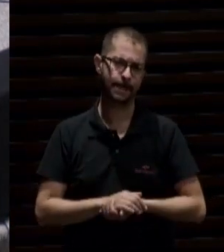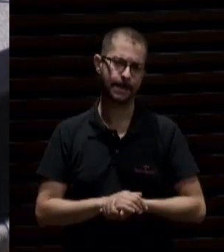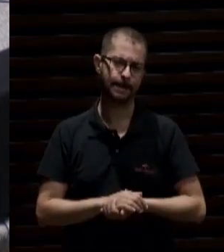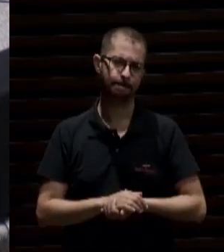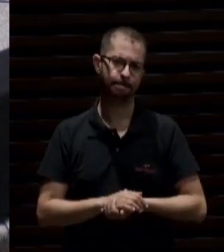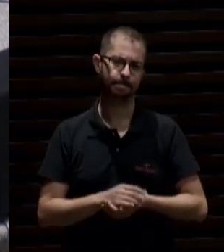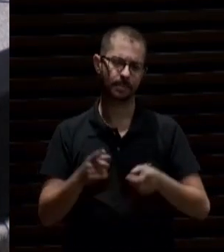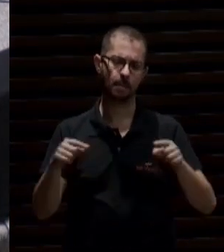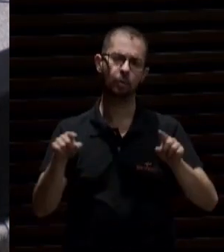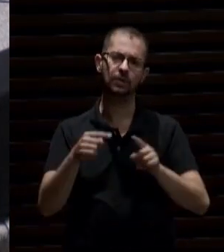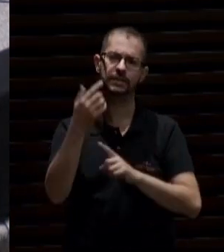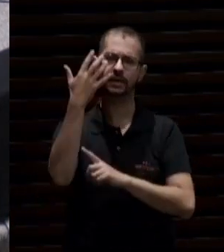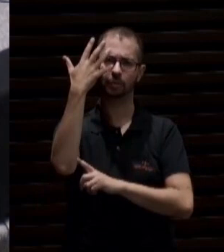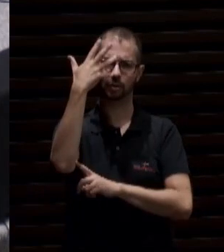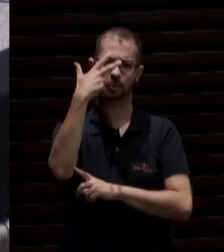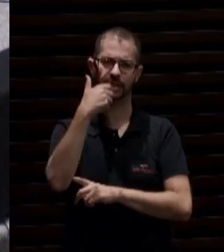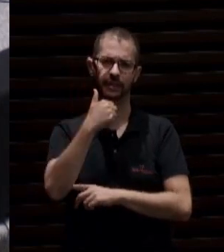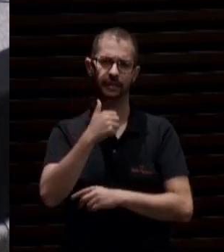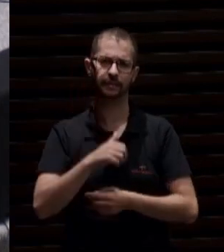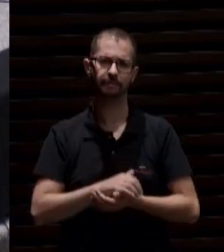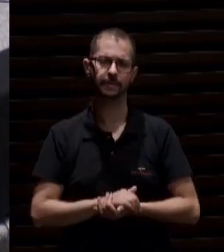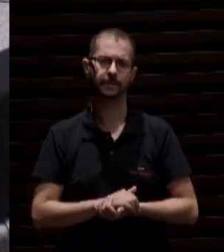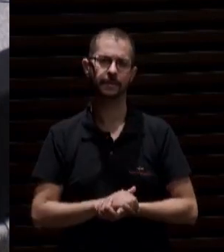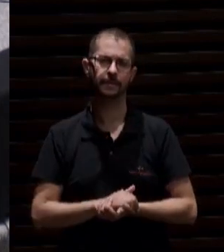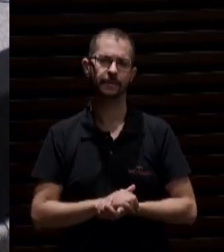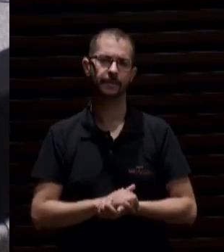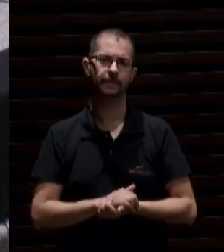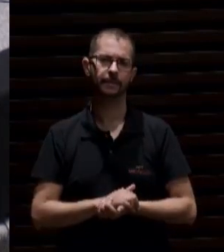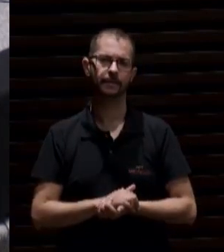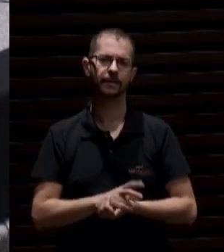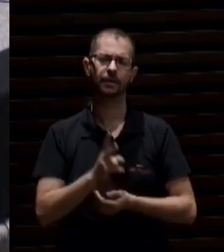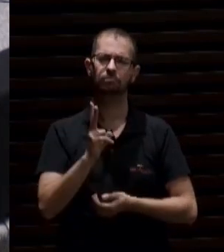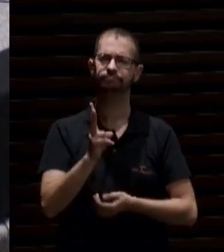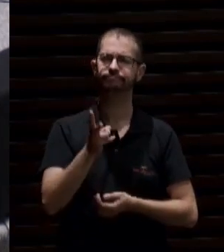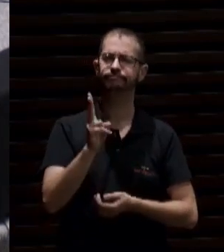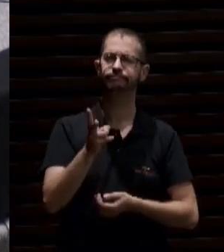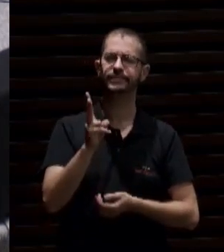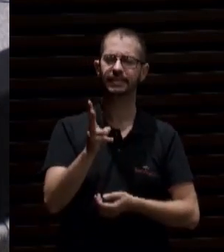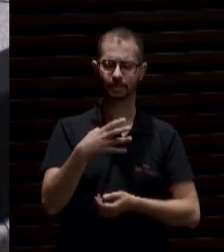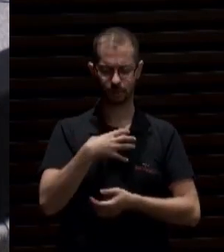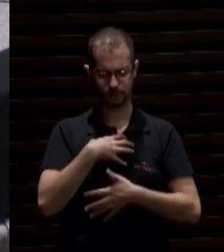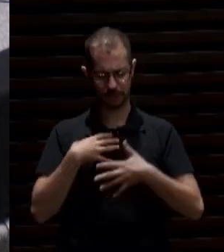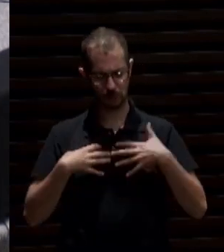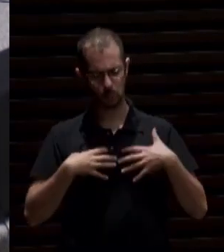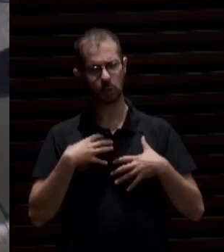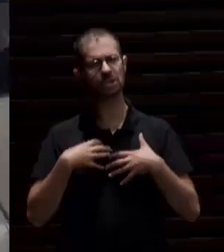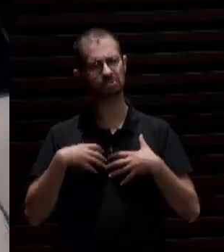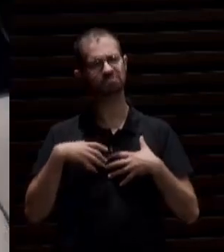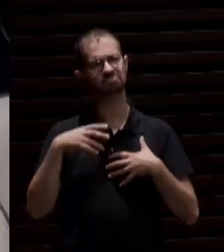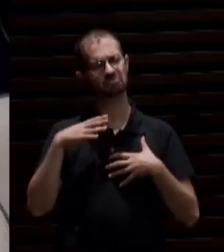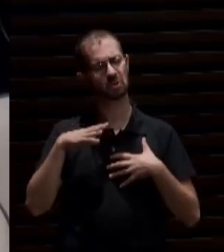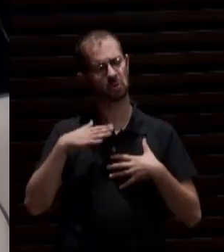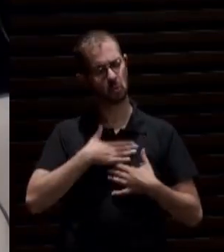muito bonita, que eu sempre escuto em épocas de dor e sofrimento.